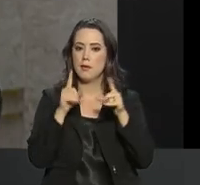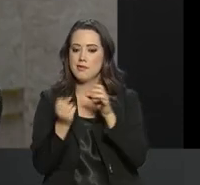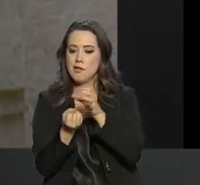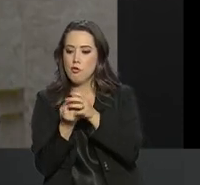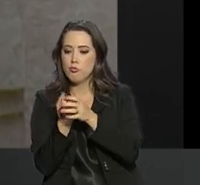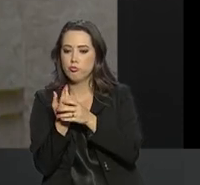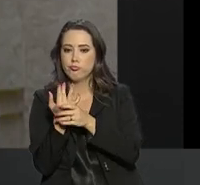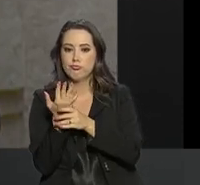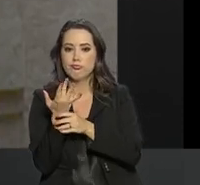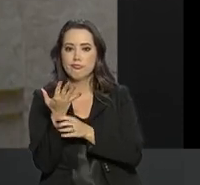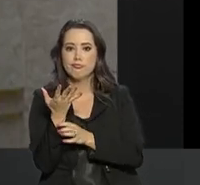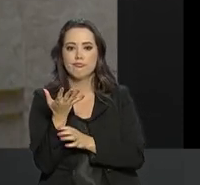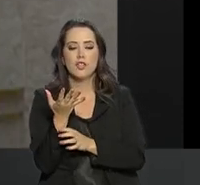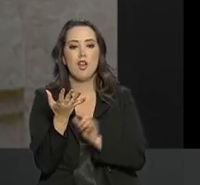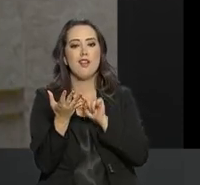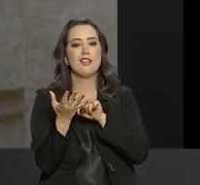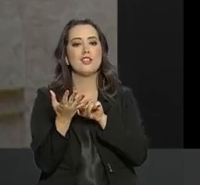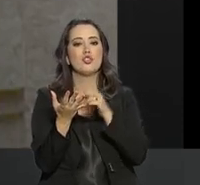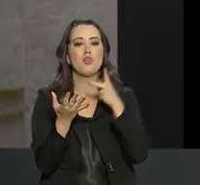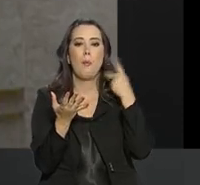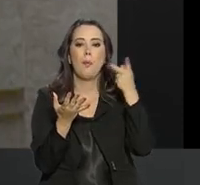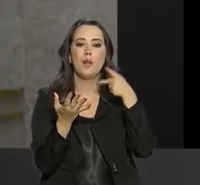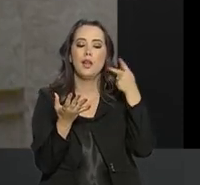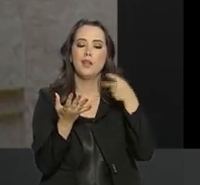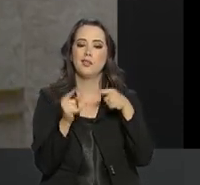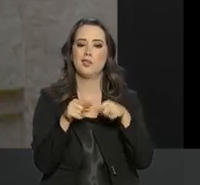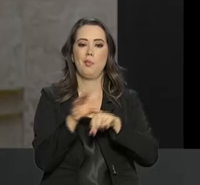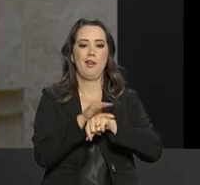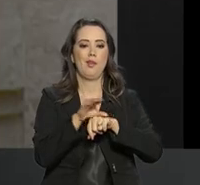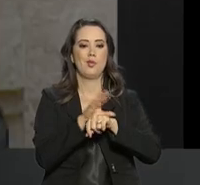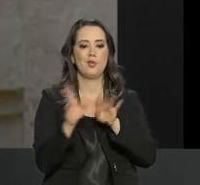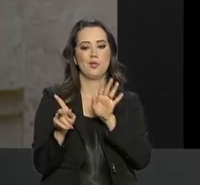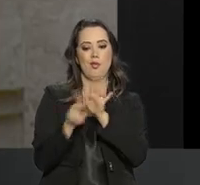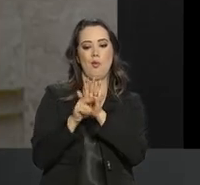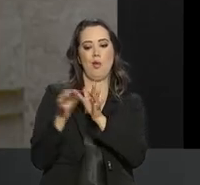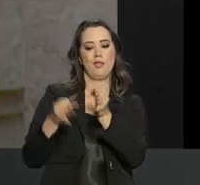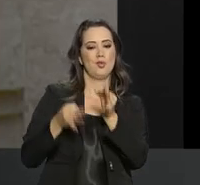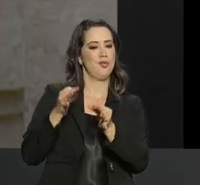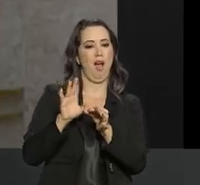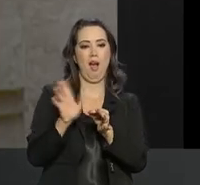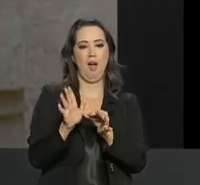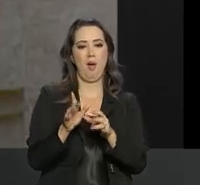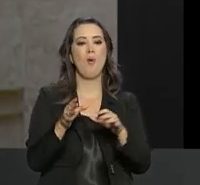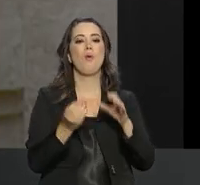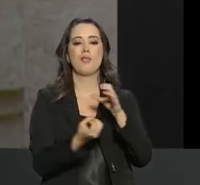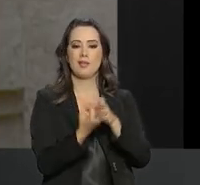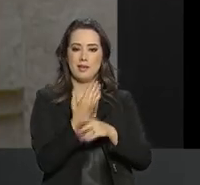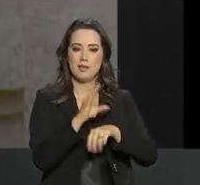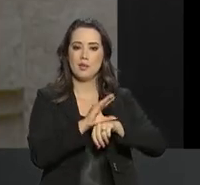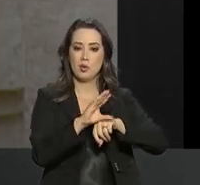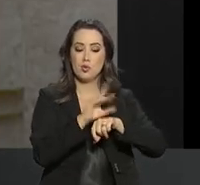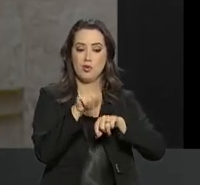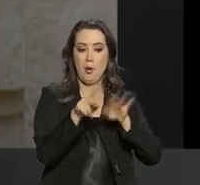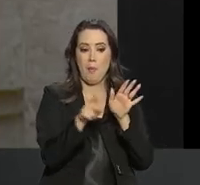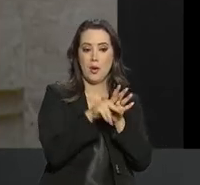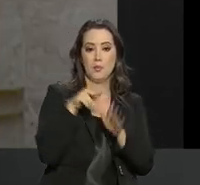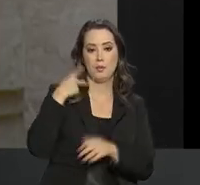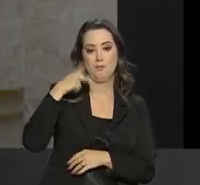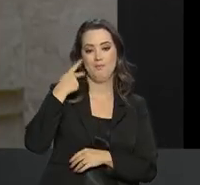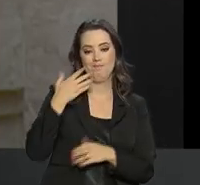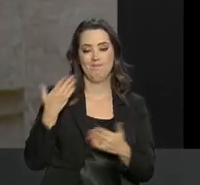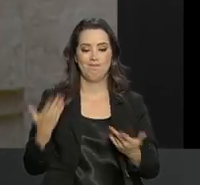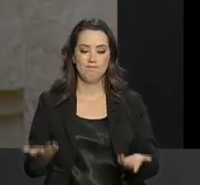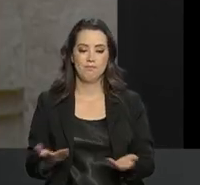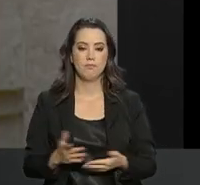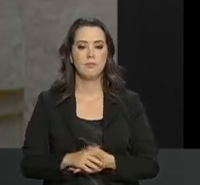de natureza política, porque a Constituinte não é um fenômeno jurídico, a Constituinte é um fenômeno político. Então, quando